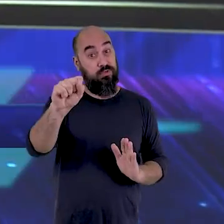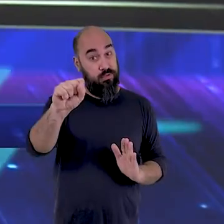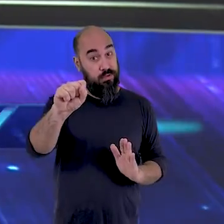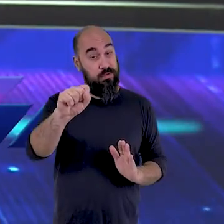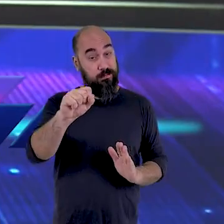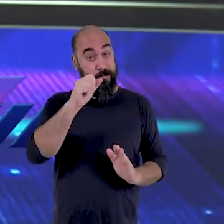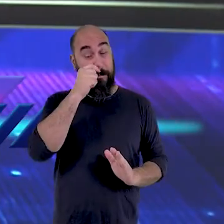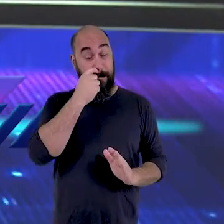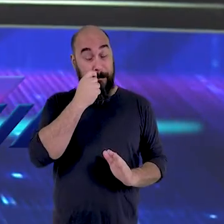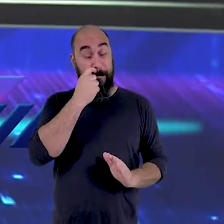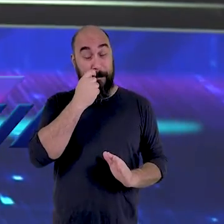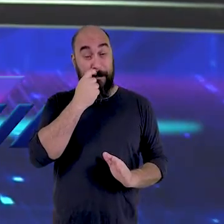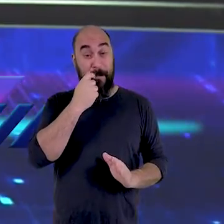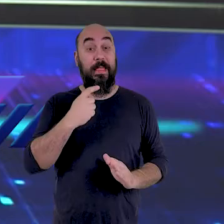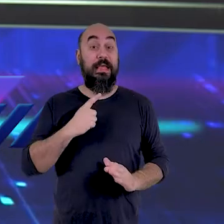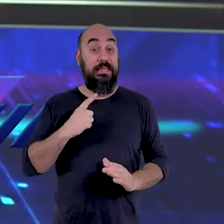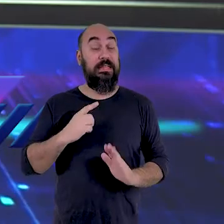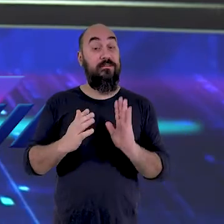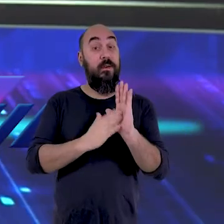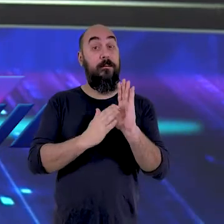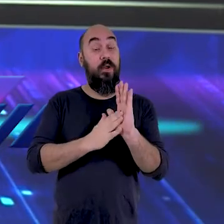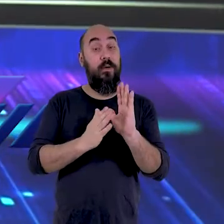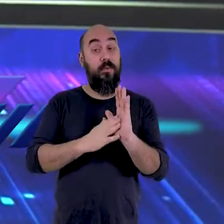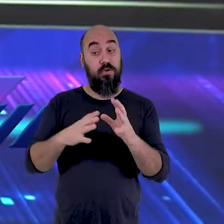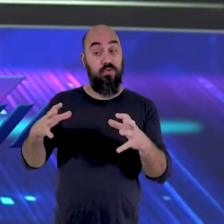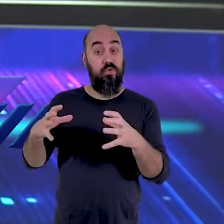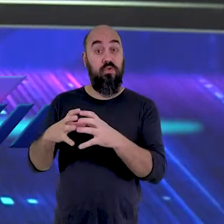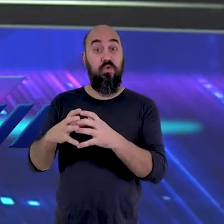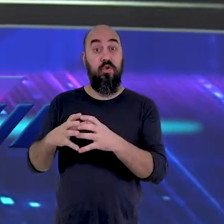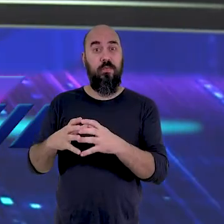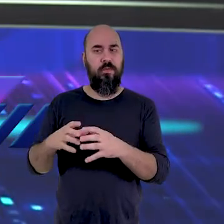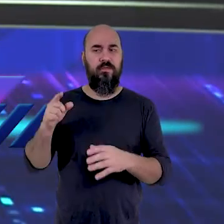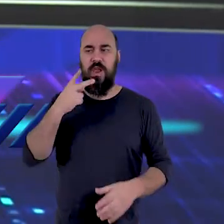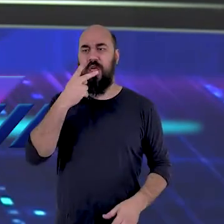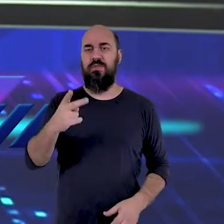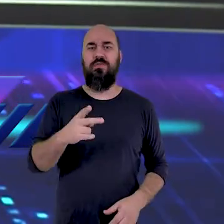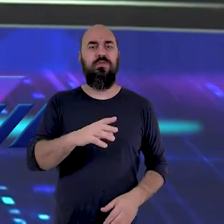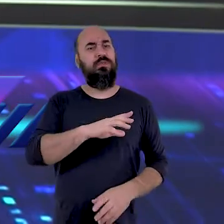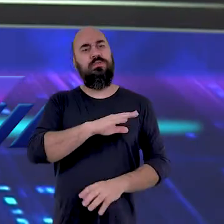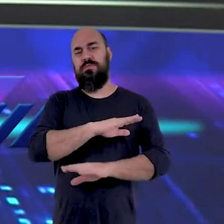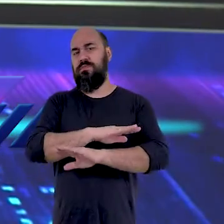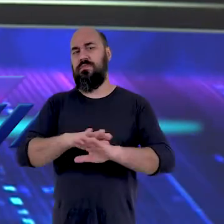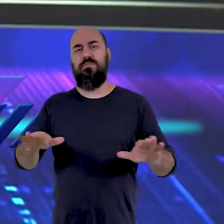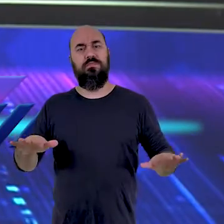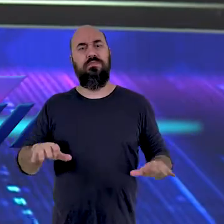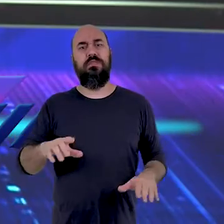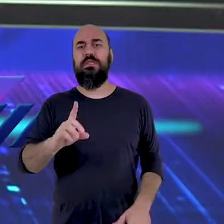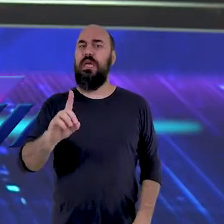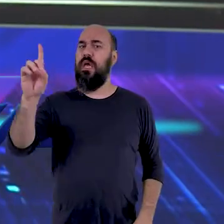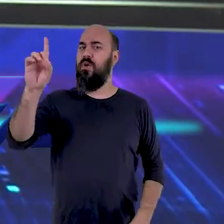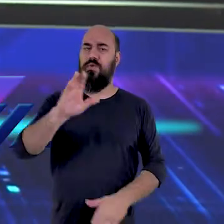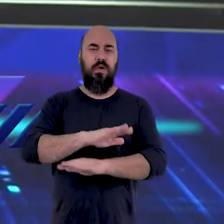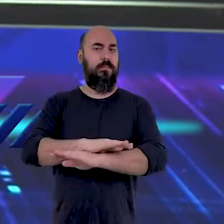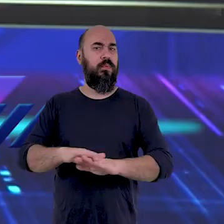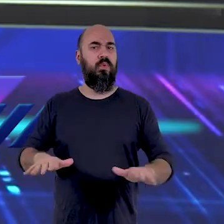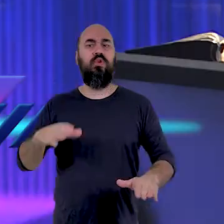a proposta de um grupo extremista para abolir a Deus e substituí-lo pela razão.